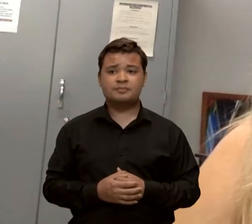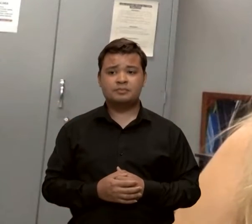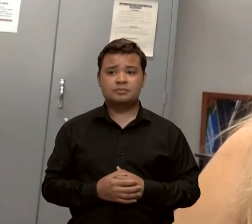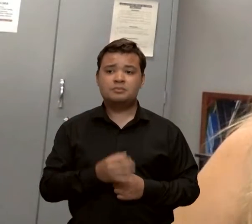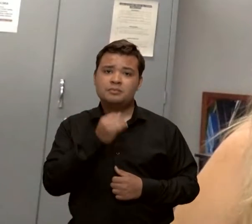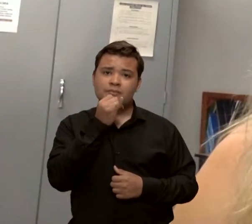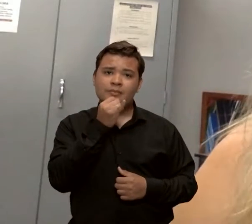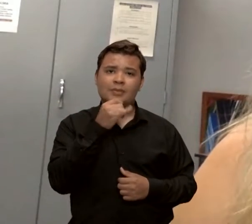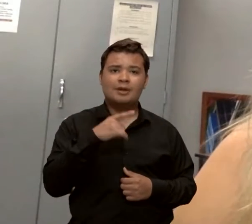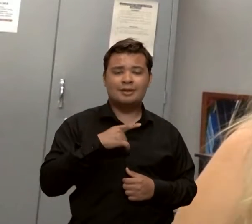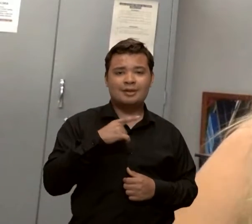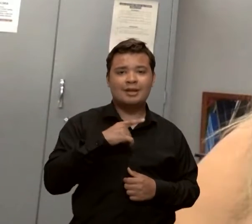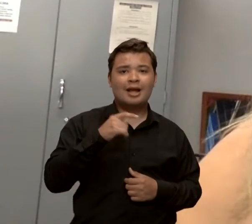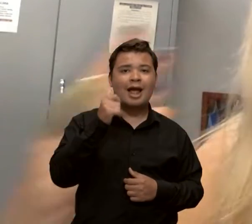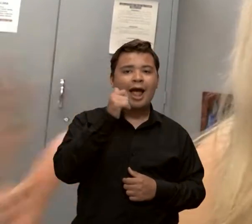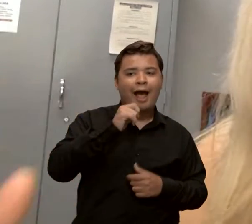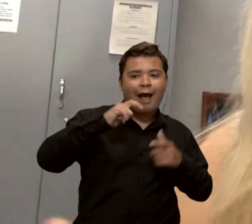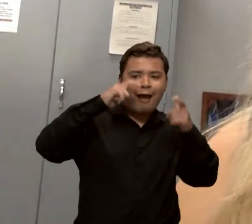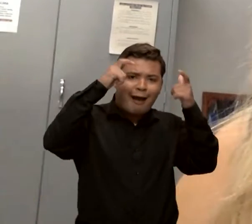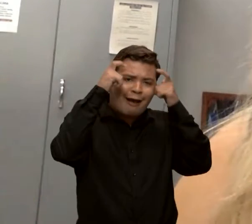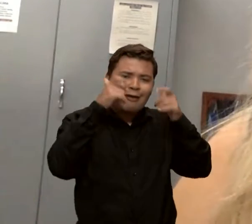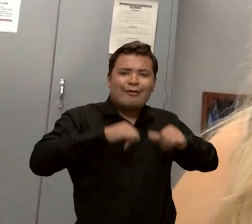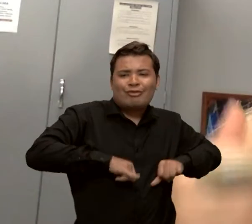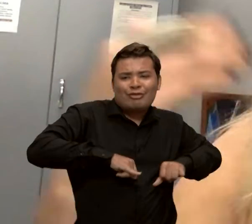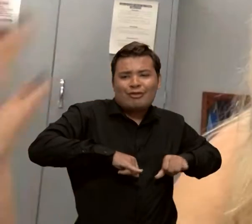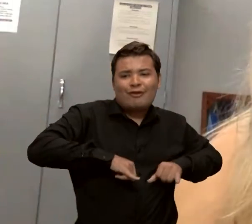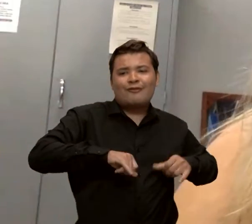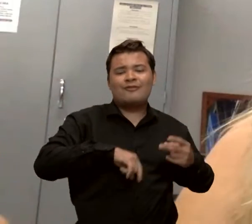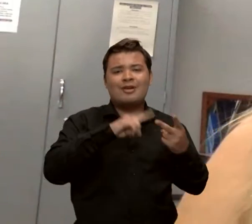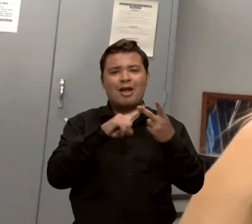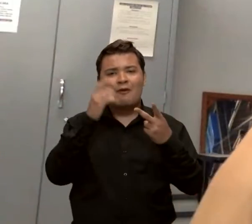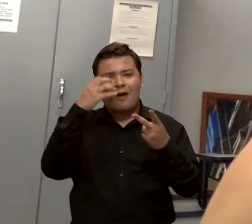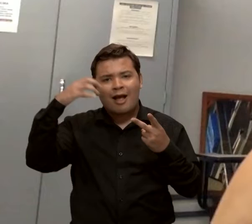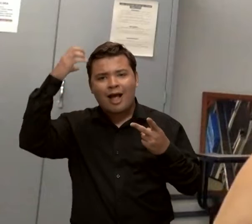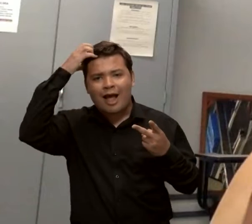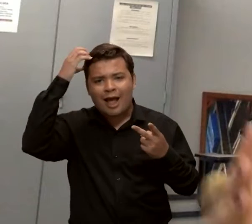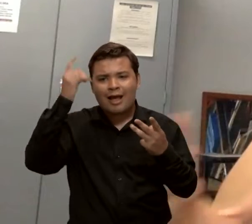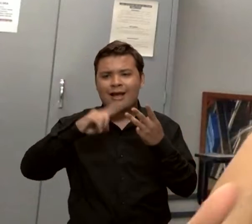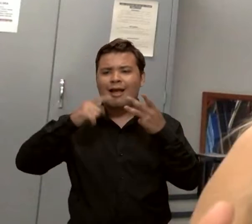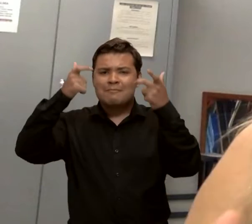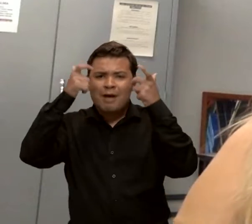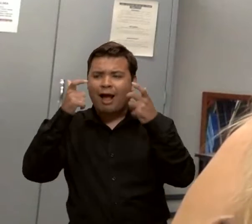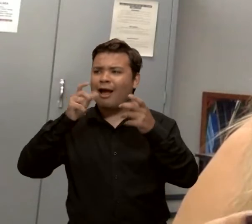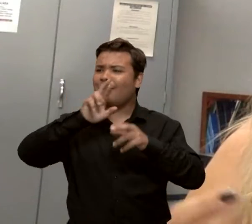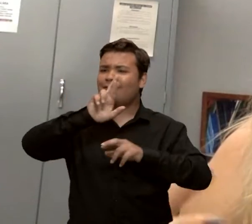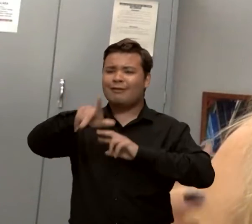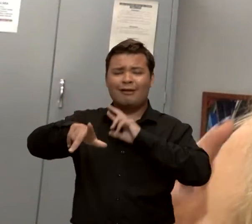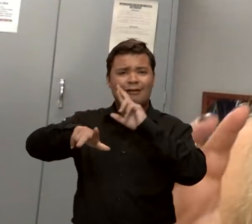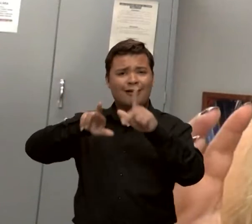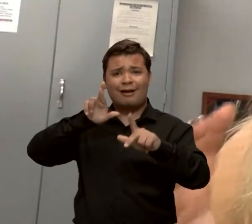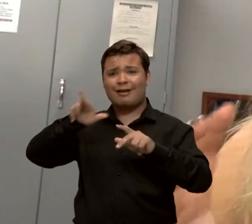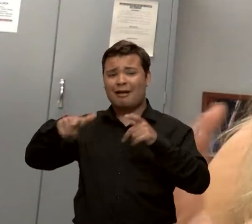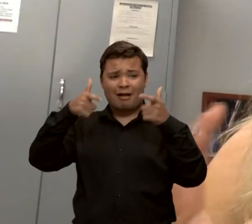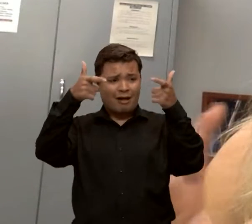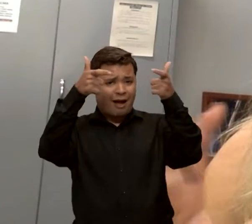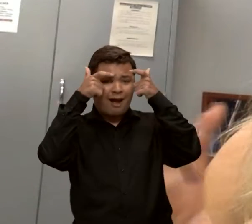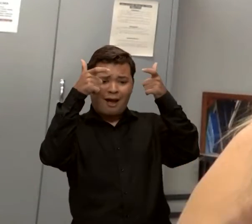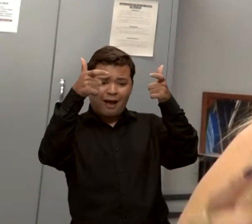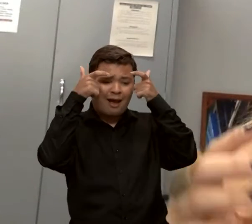rainha da sofrência, o rei do Roberto Carlos, o rei da música popular, o rei do futebol, né? Então a gente ainda tem